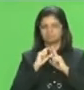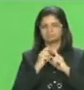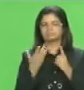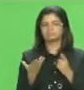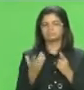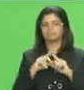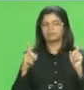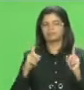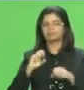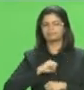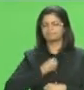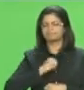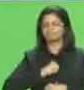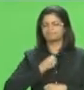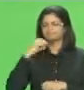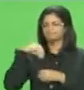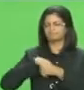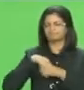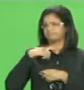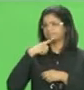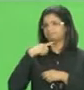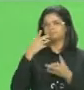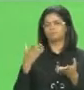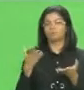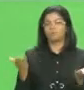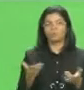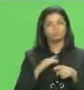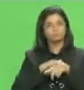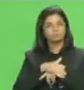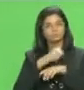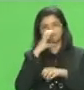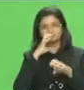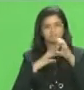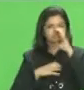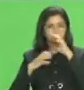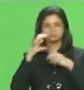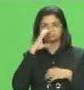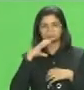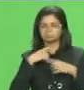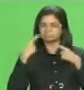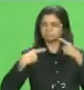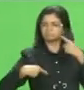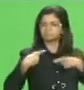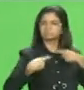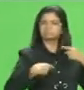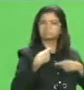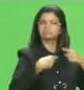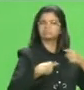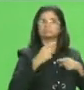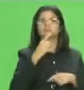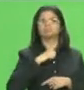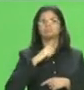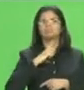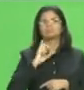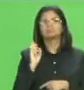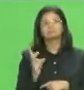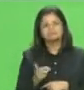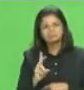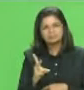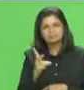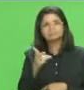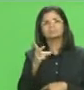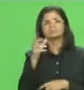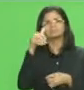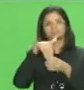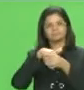ódio no meu coração. Na noite de hoje eu fui atacado pelos meus adversários e tenho sido atacado nessa